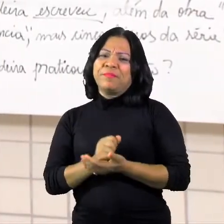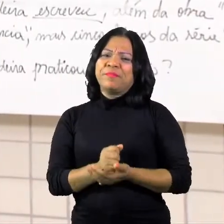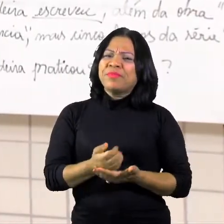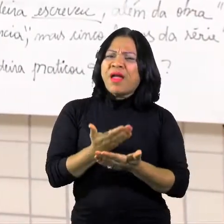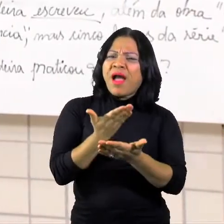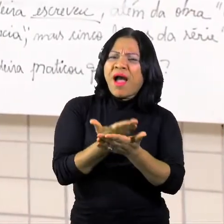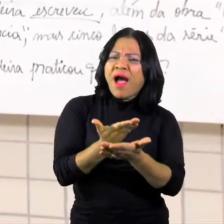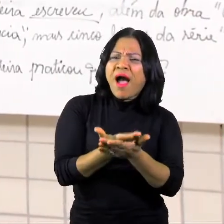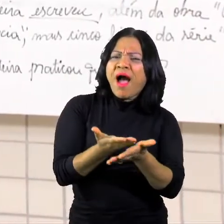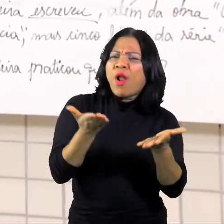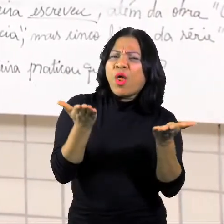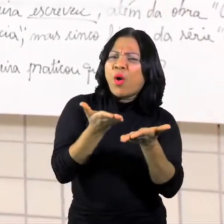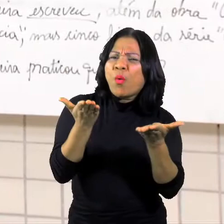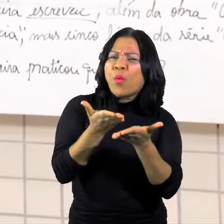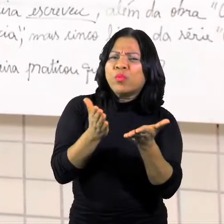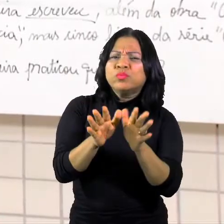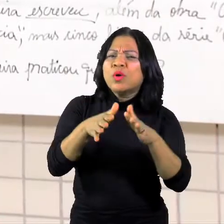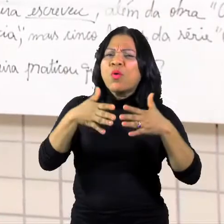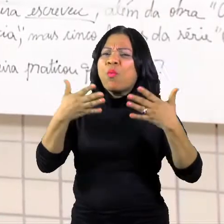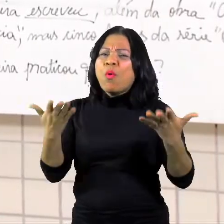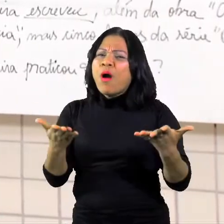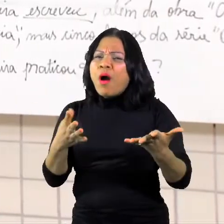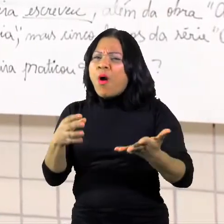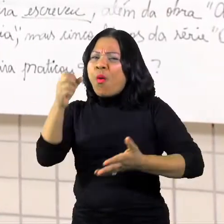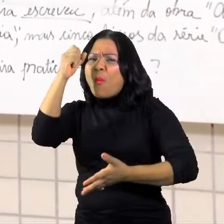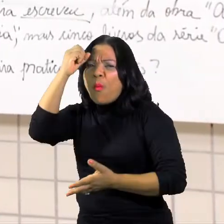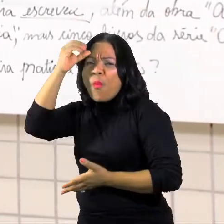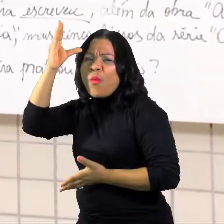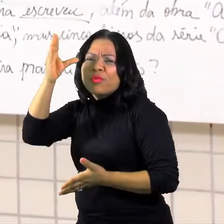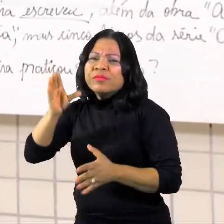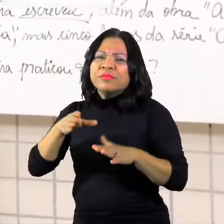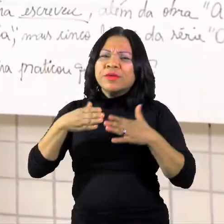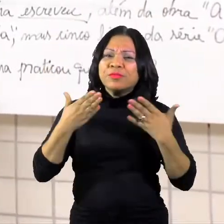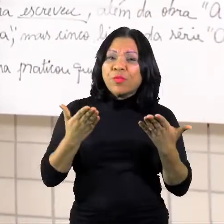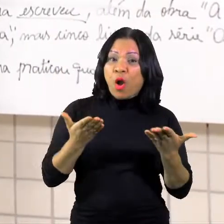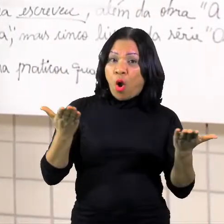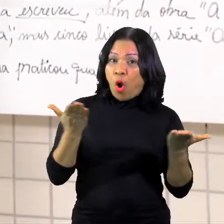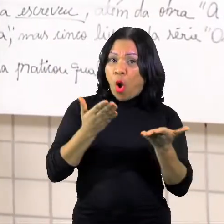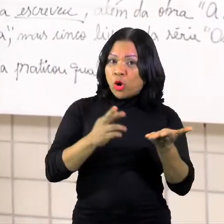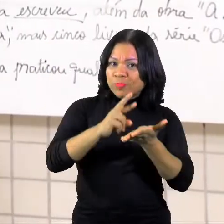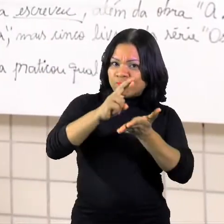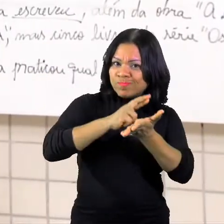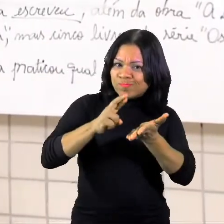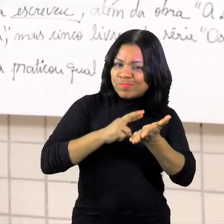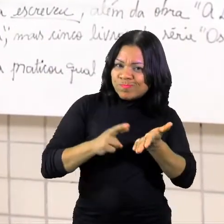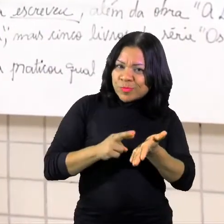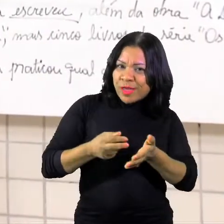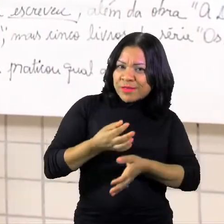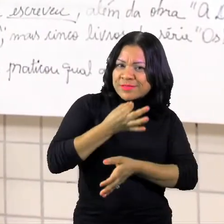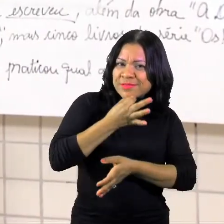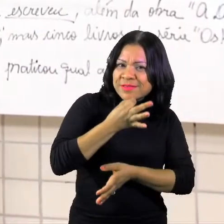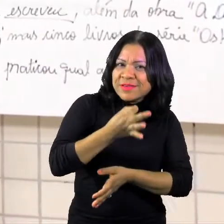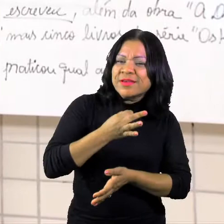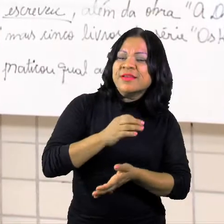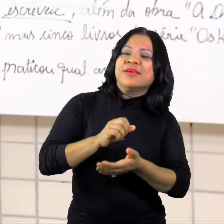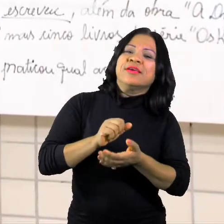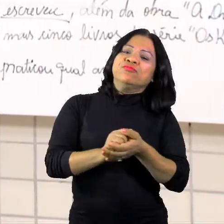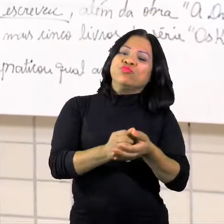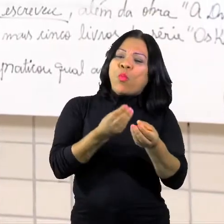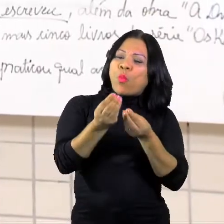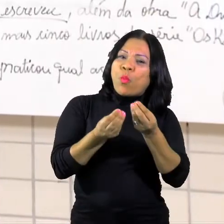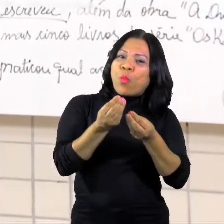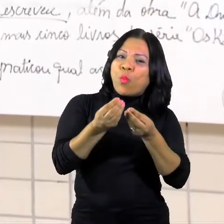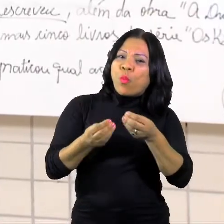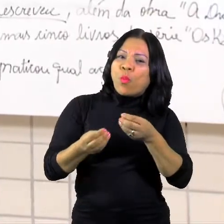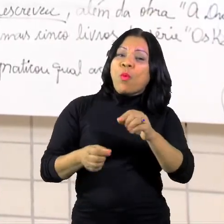hoje? Quais são os objetos de conhecimento? Hoje nós vamos trabalhar resenha crítica, modos e tempos verbais. E